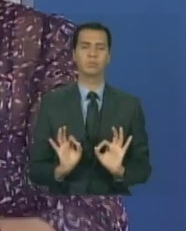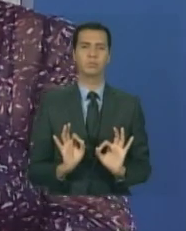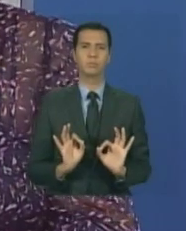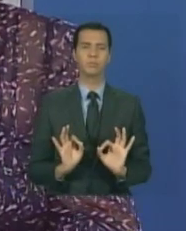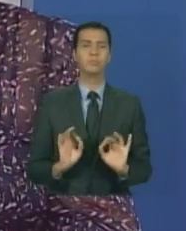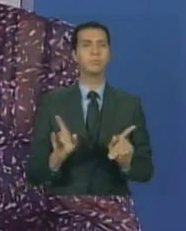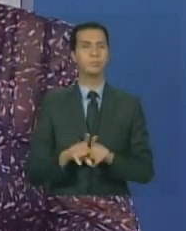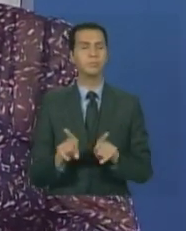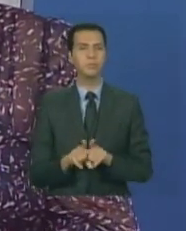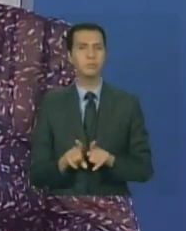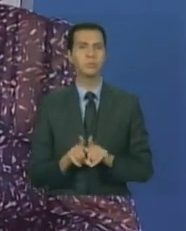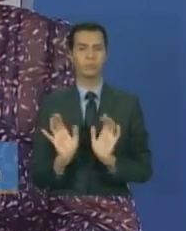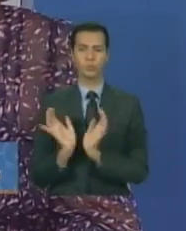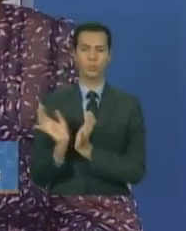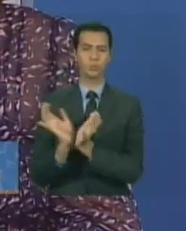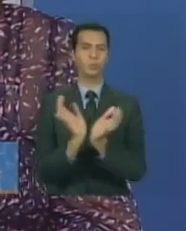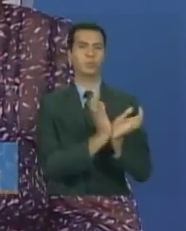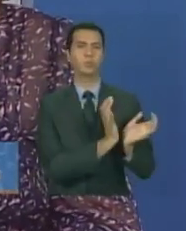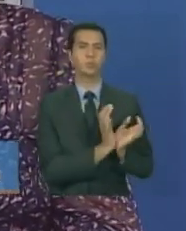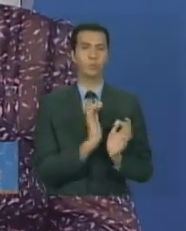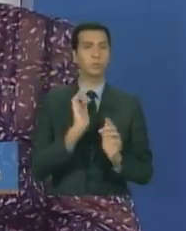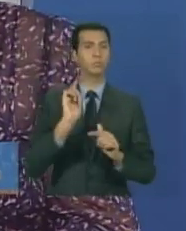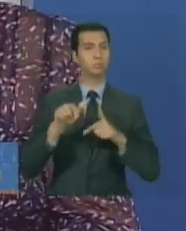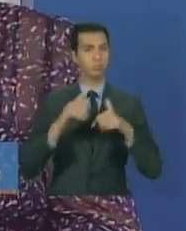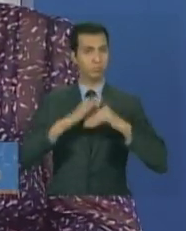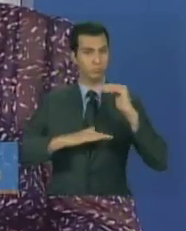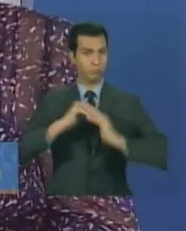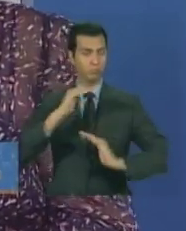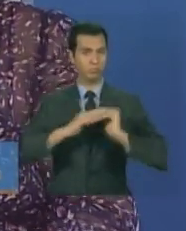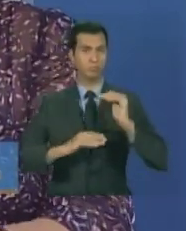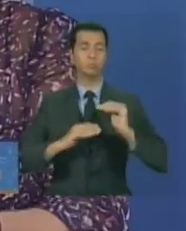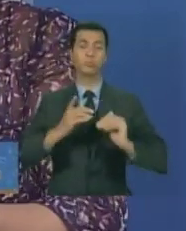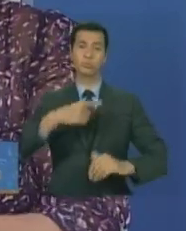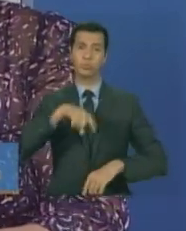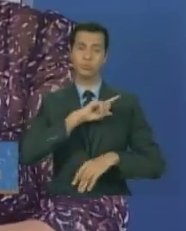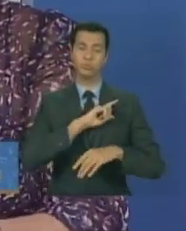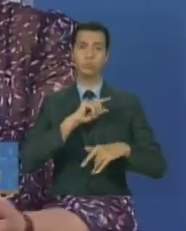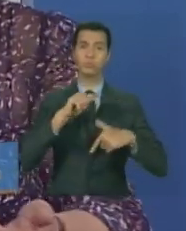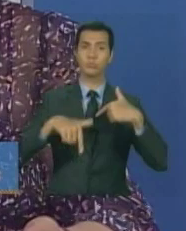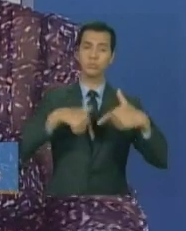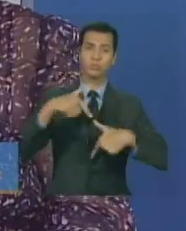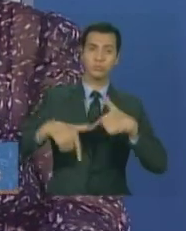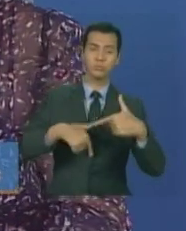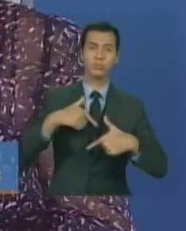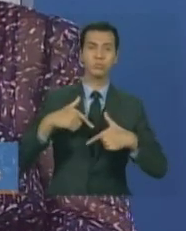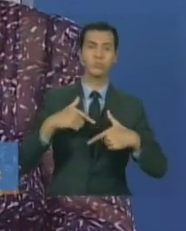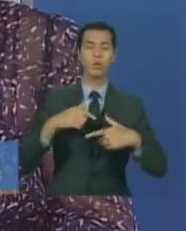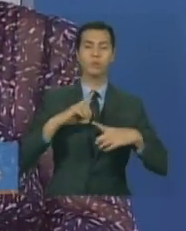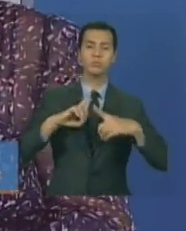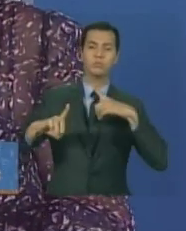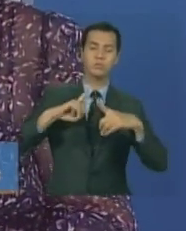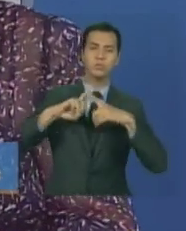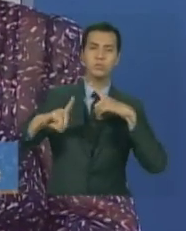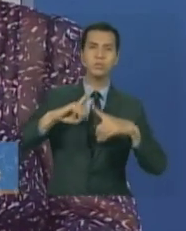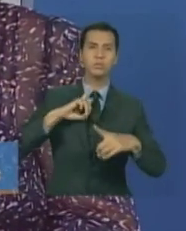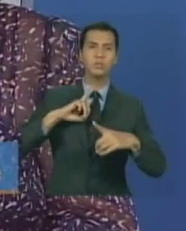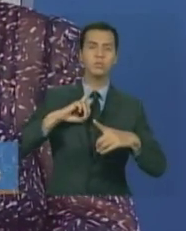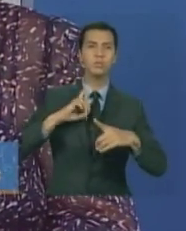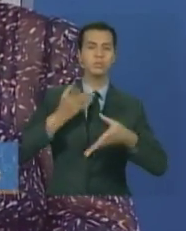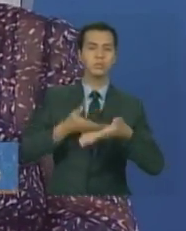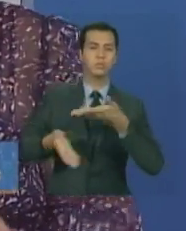esse preparo das equipes. Nós trabalhamos na interlocução, né, que nós